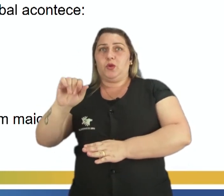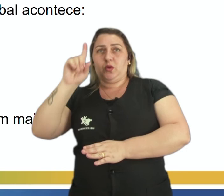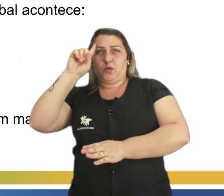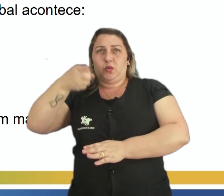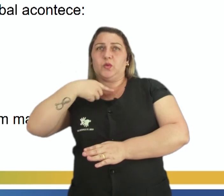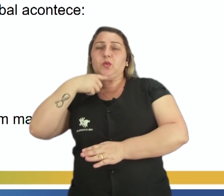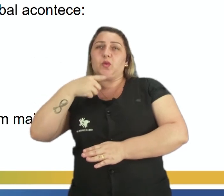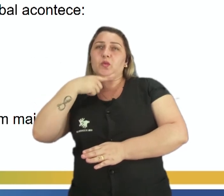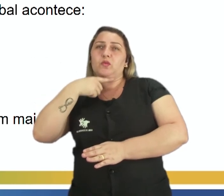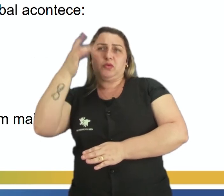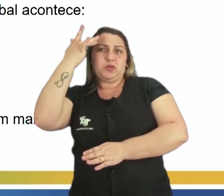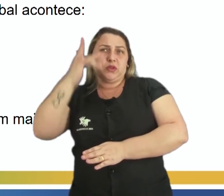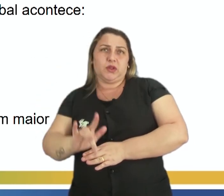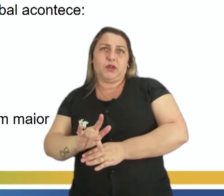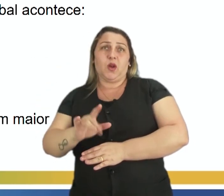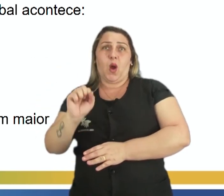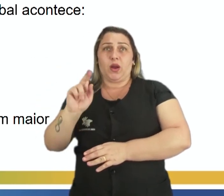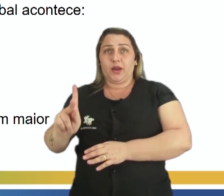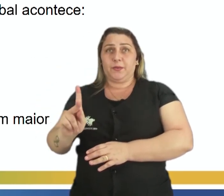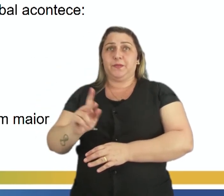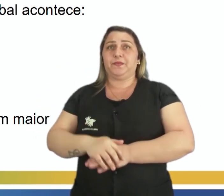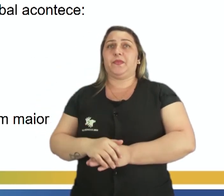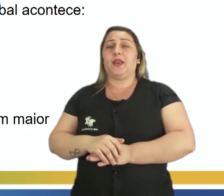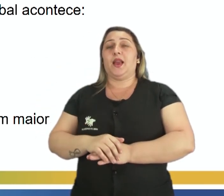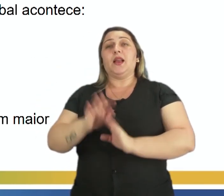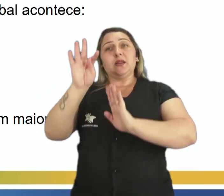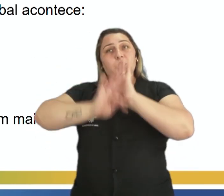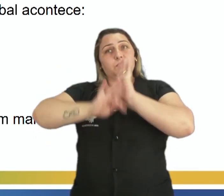uma dúvida, uma incerteza, ok?